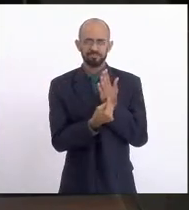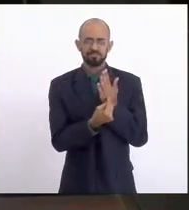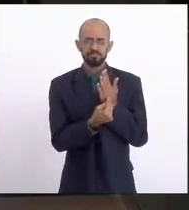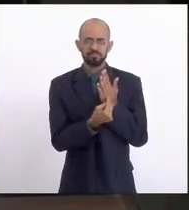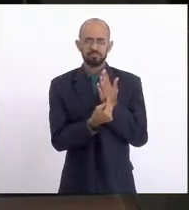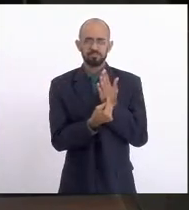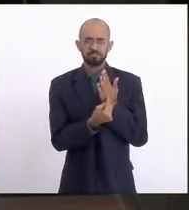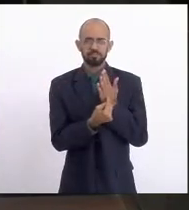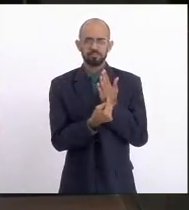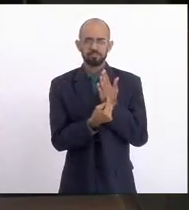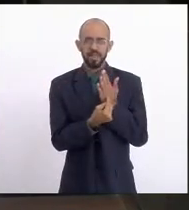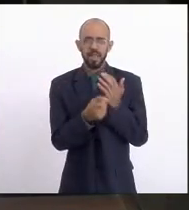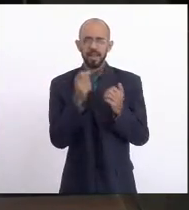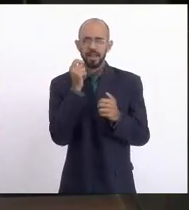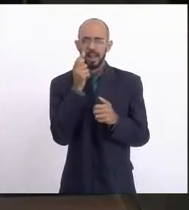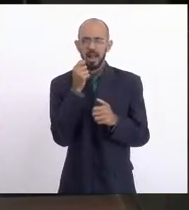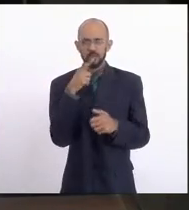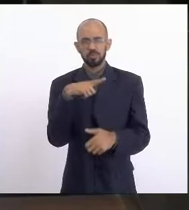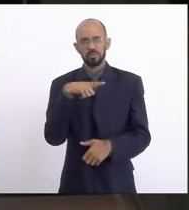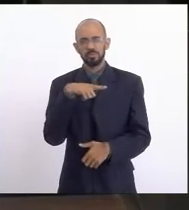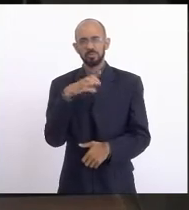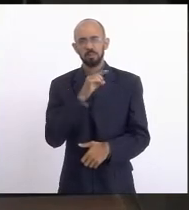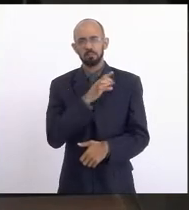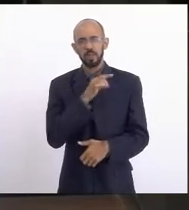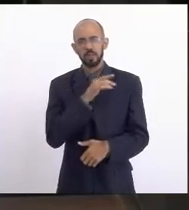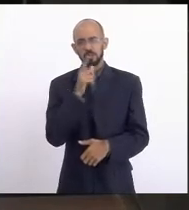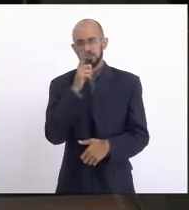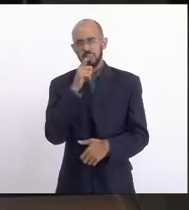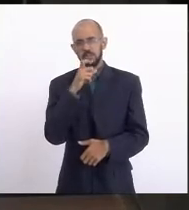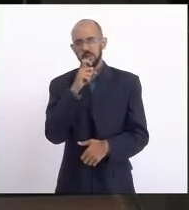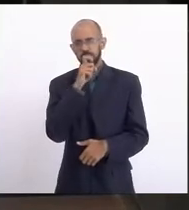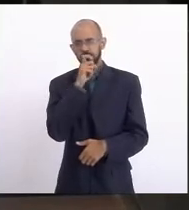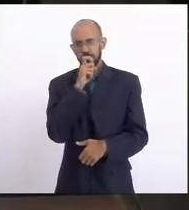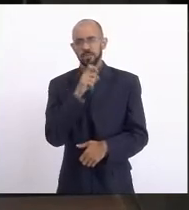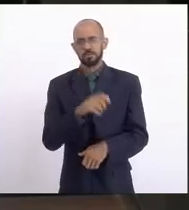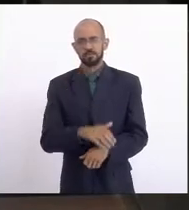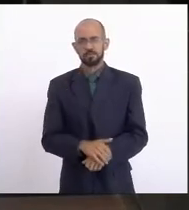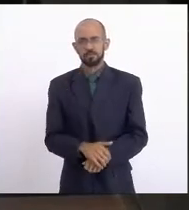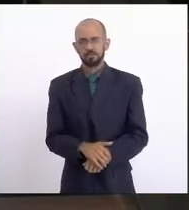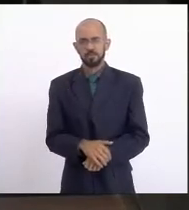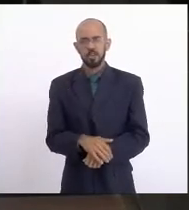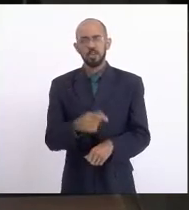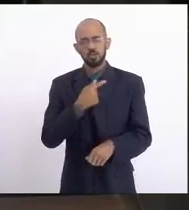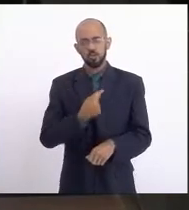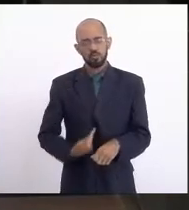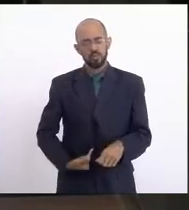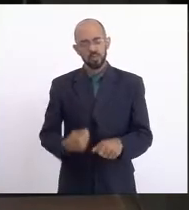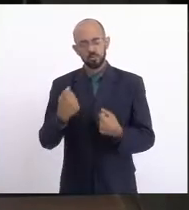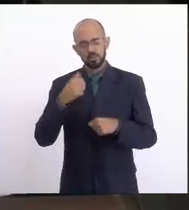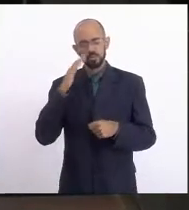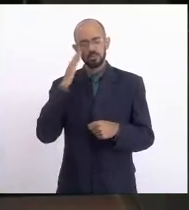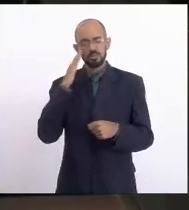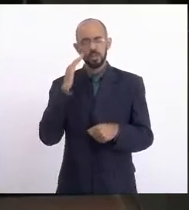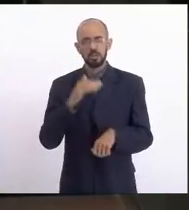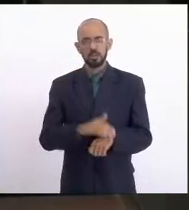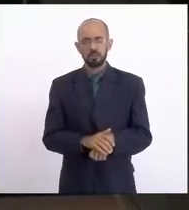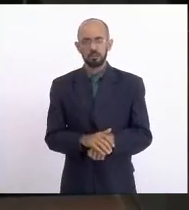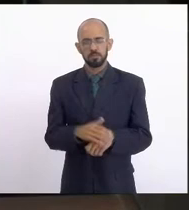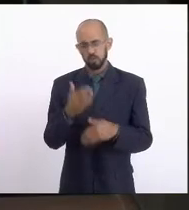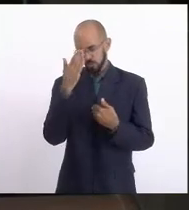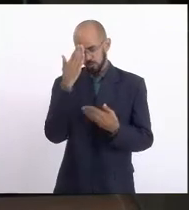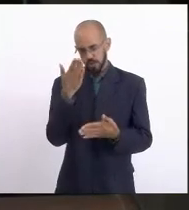governador não vai fazer, ao lado de qualquer prefeito, quem quer que seja, o que bem entender com a gestão dos hospitais estaduais do Rio de Janeiro. Muito obrigado.